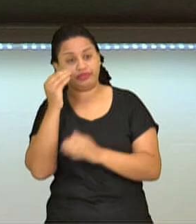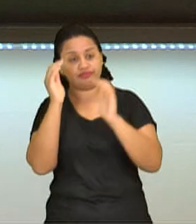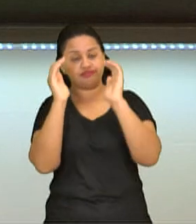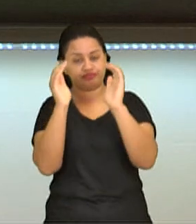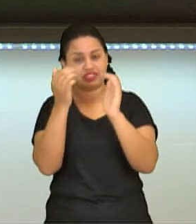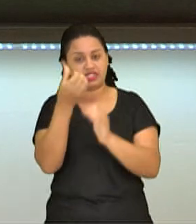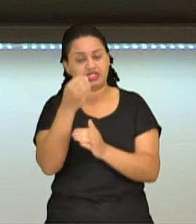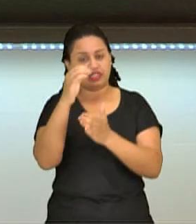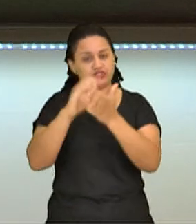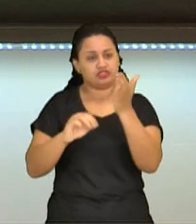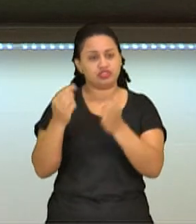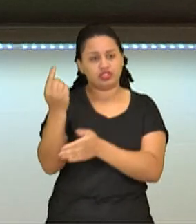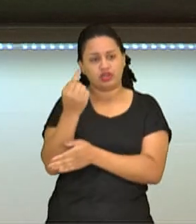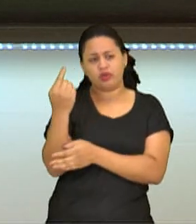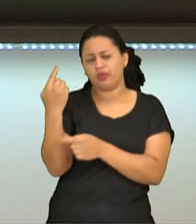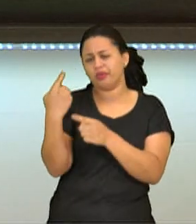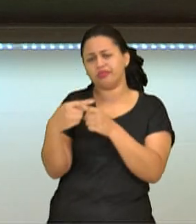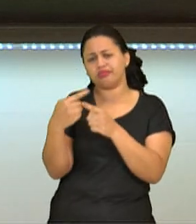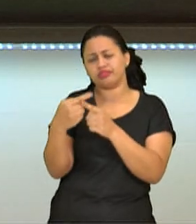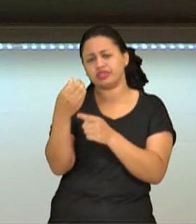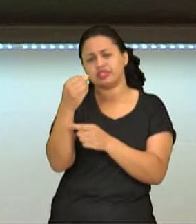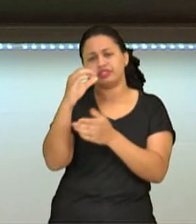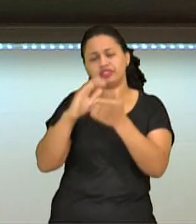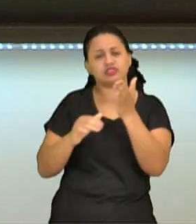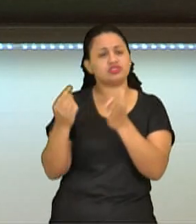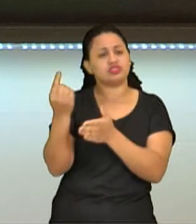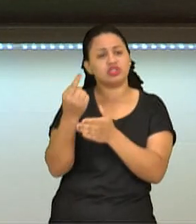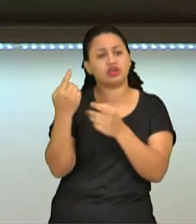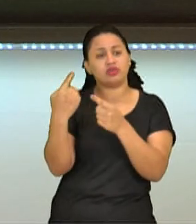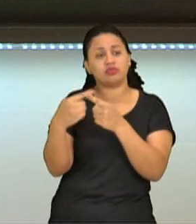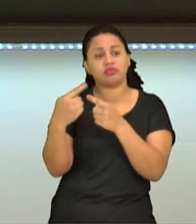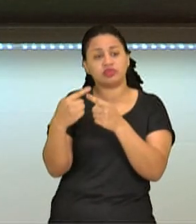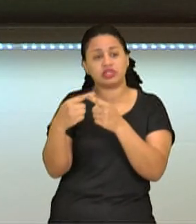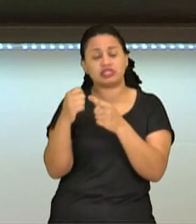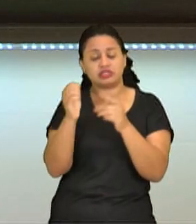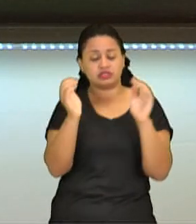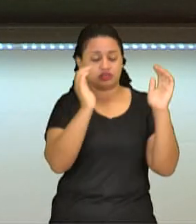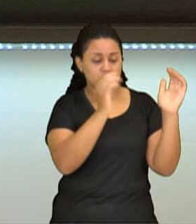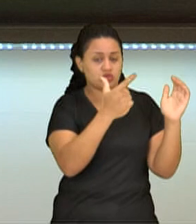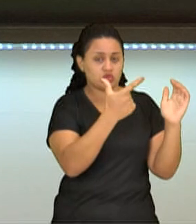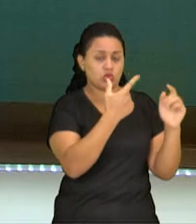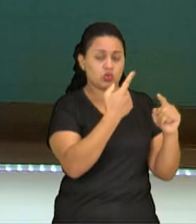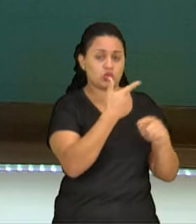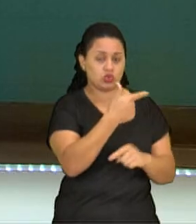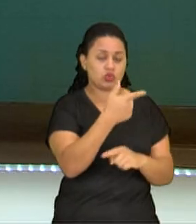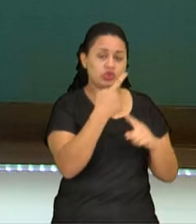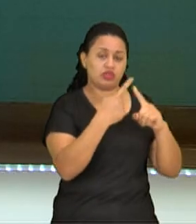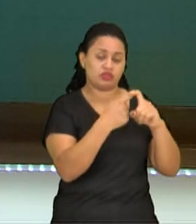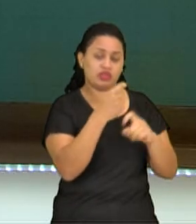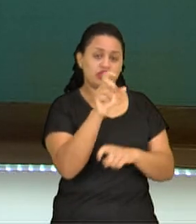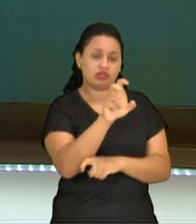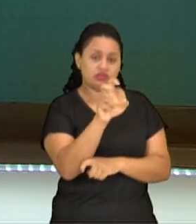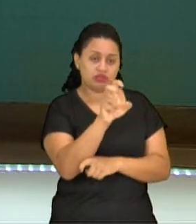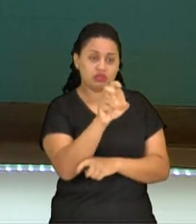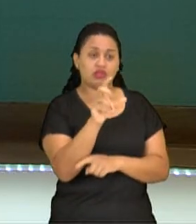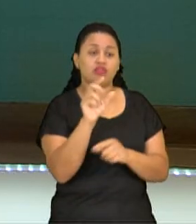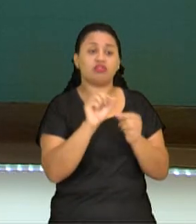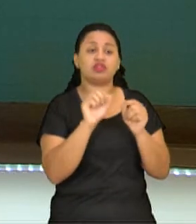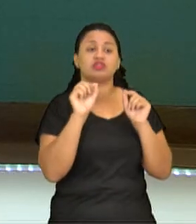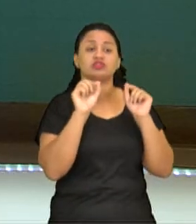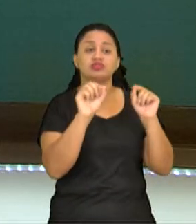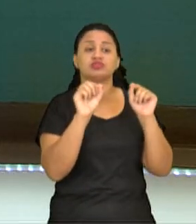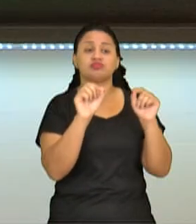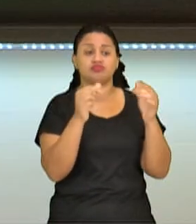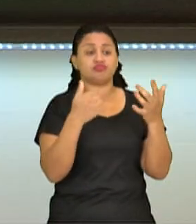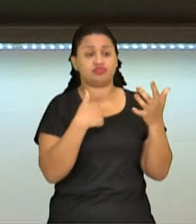6 menos 1. Por que eu vou já começar aqui no 6 menos 1? Porque se eu coloco aqui no 2 vezes 5, o que vai estar acontecendo? Vai estar